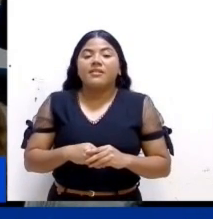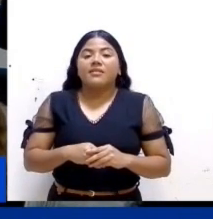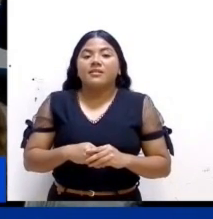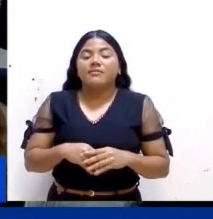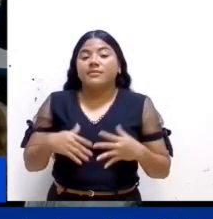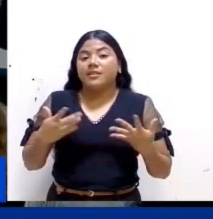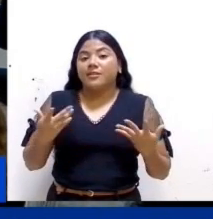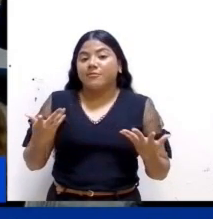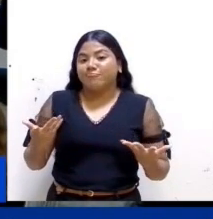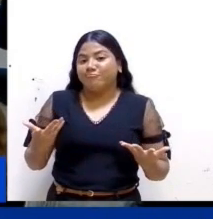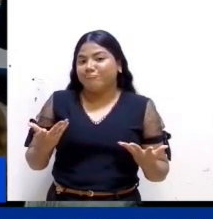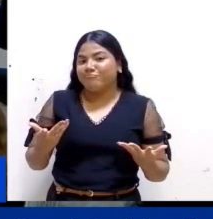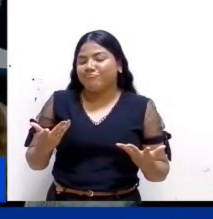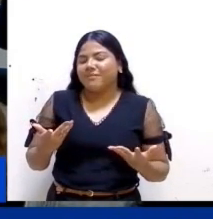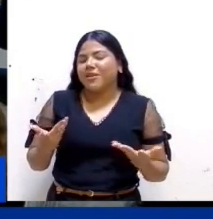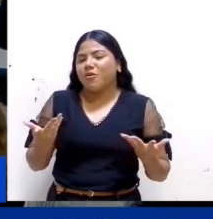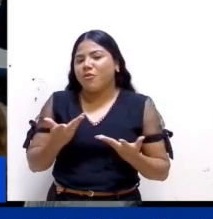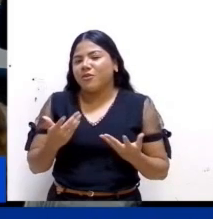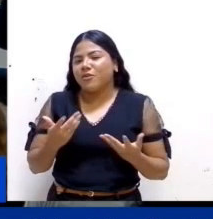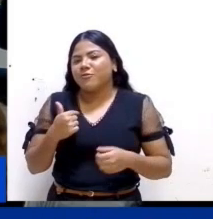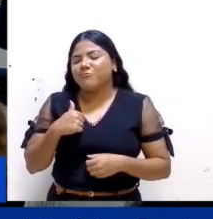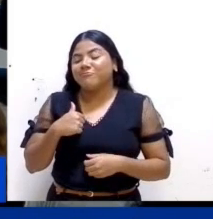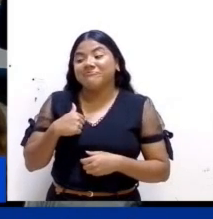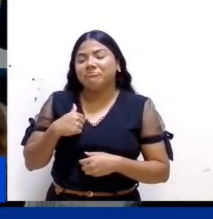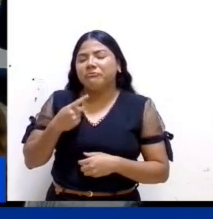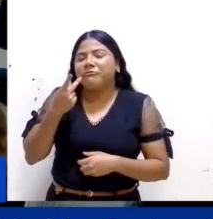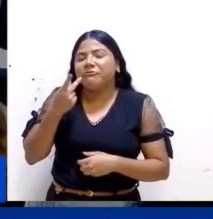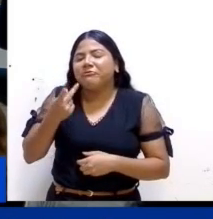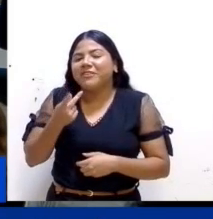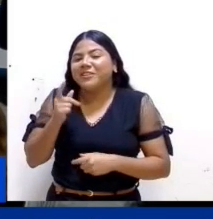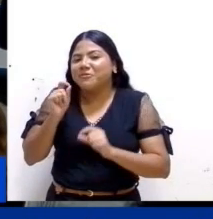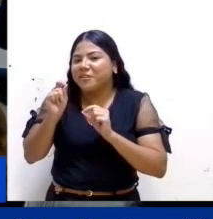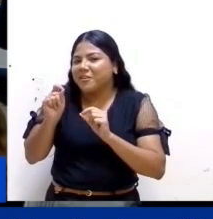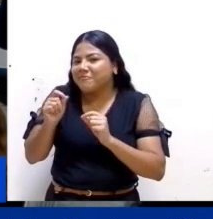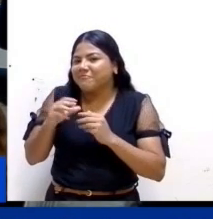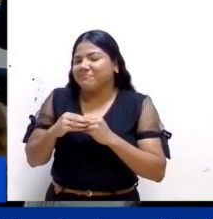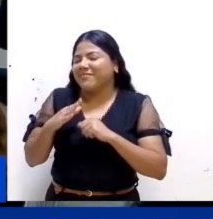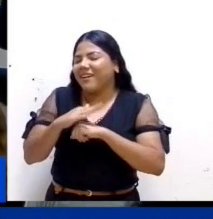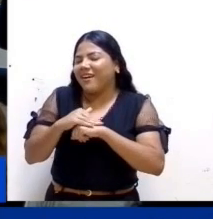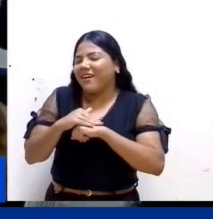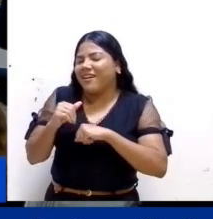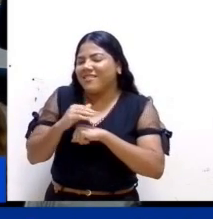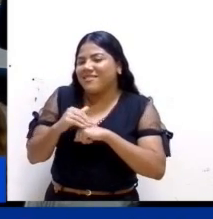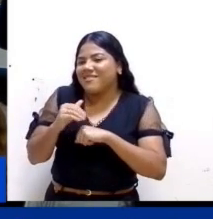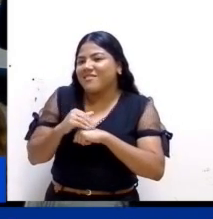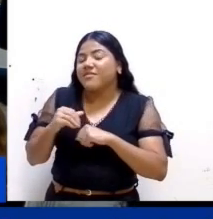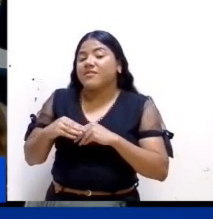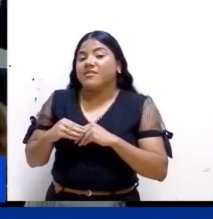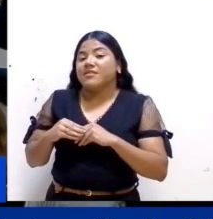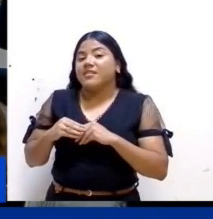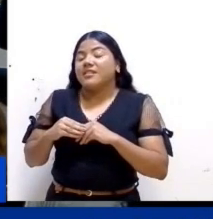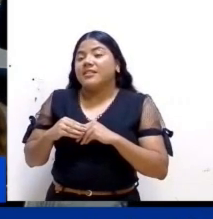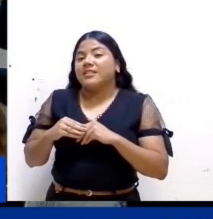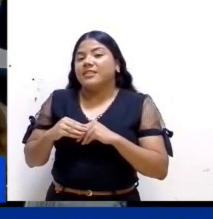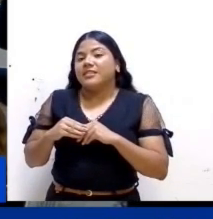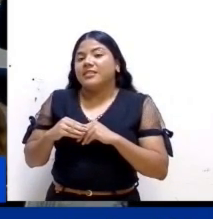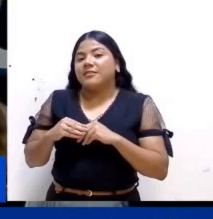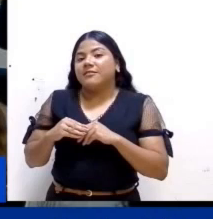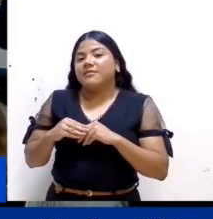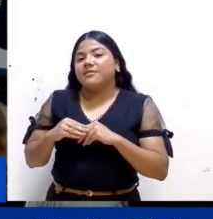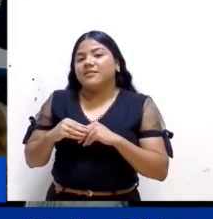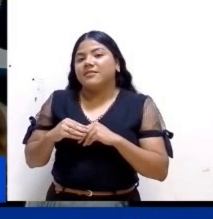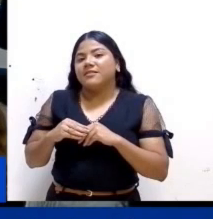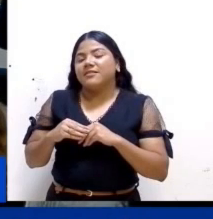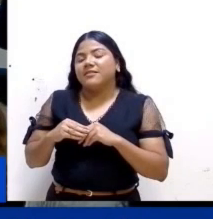e agora eu vou puxar a sardinha aqui para a minha brasa. Essa aqui talvez seja, pode até